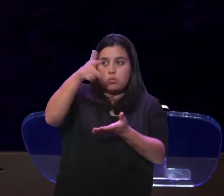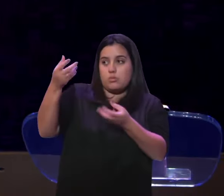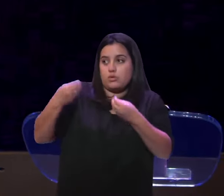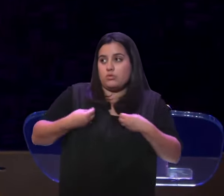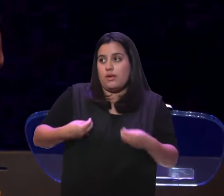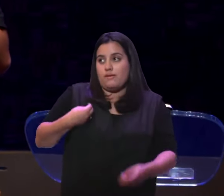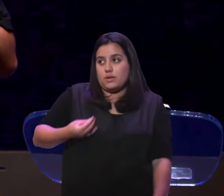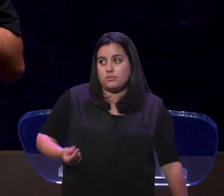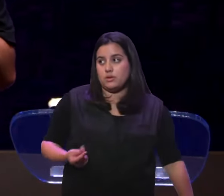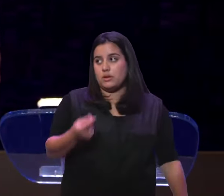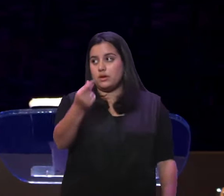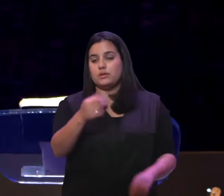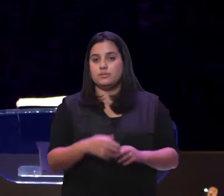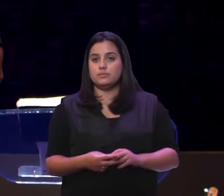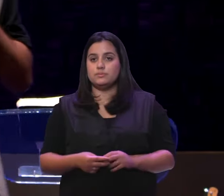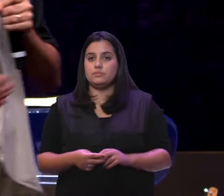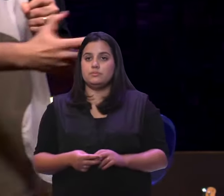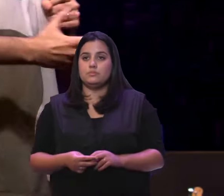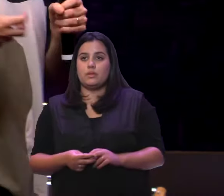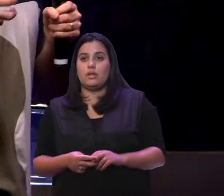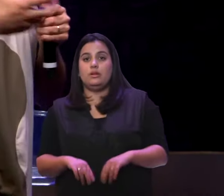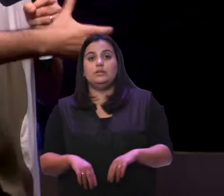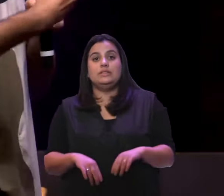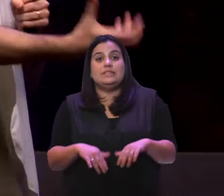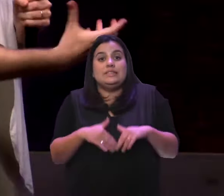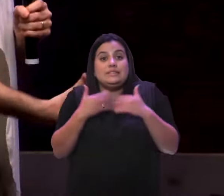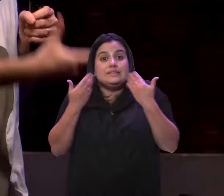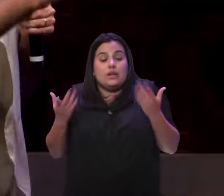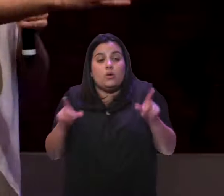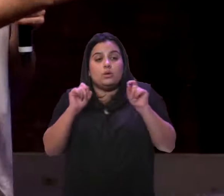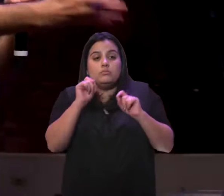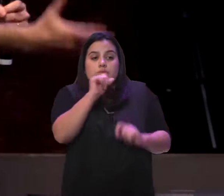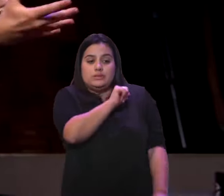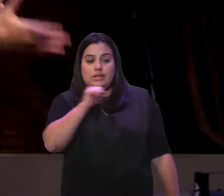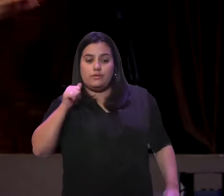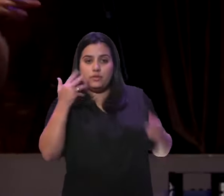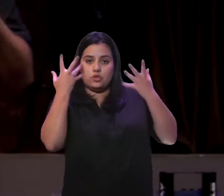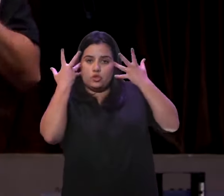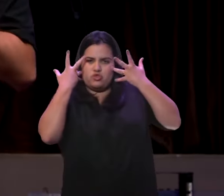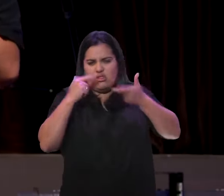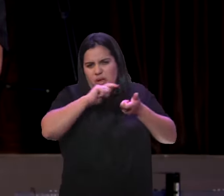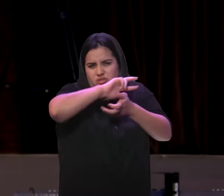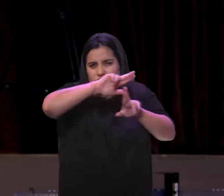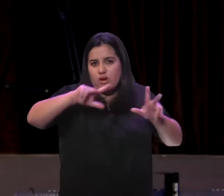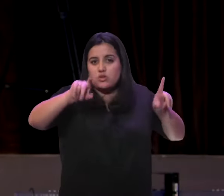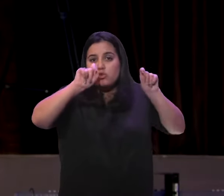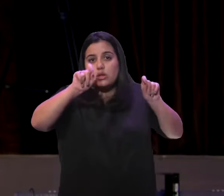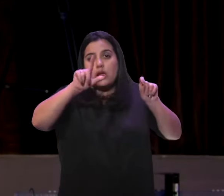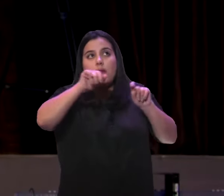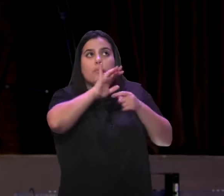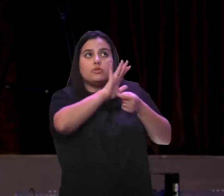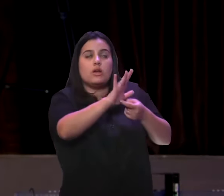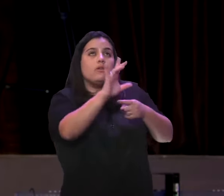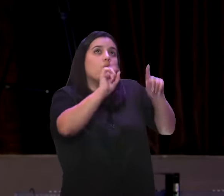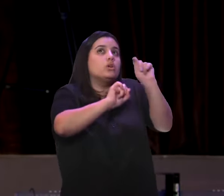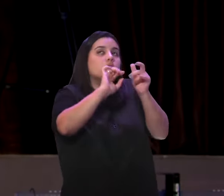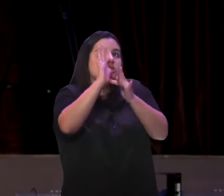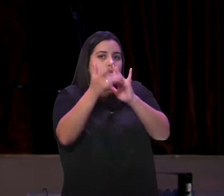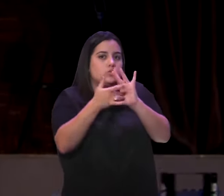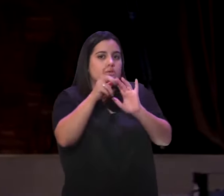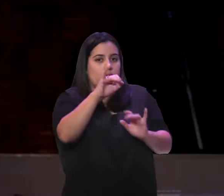havia acontecido. Então, os sacrifícios de animais representavam o que Jesus ia fazer dali a alguns